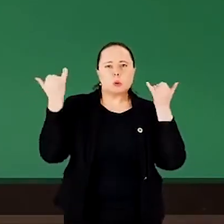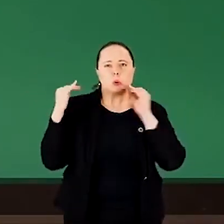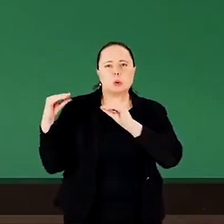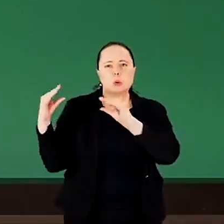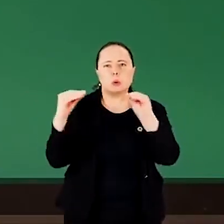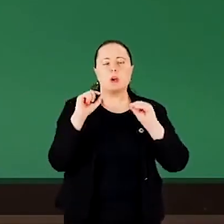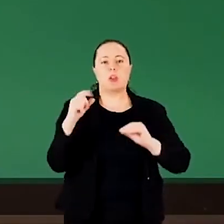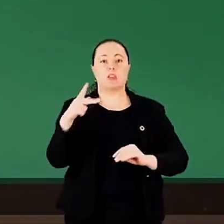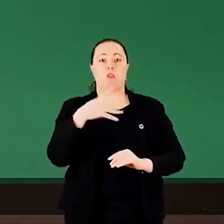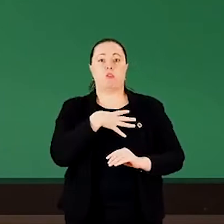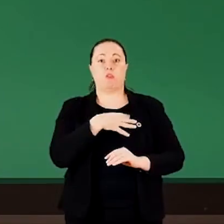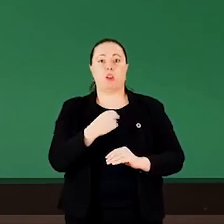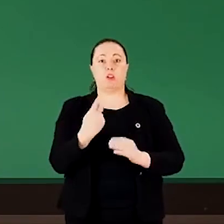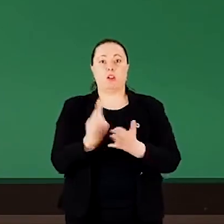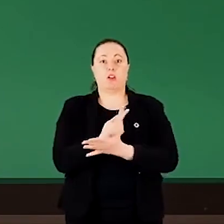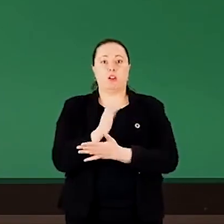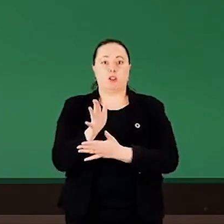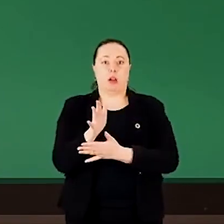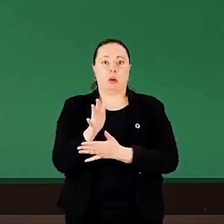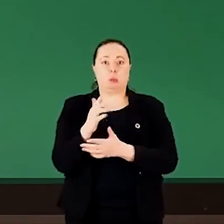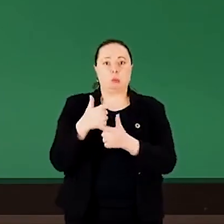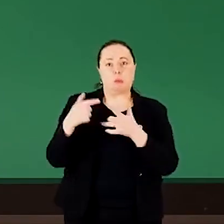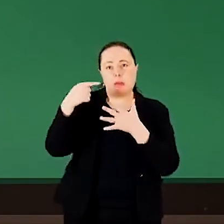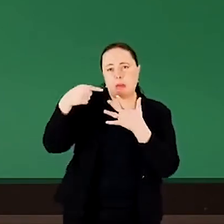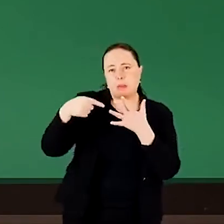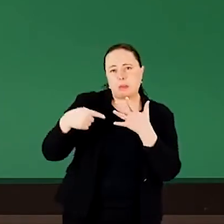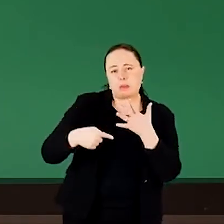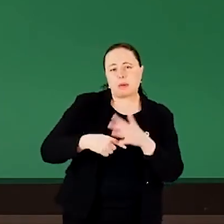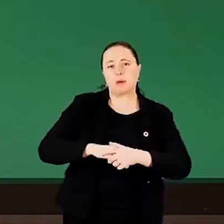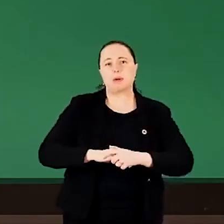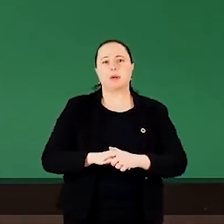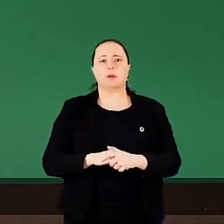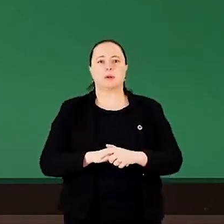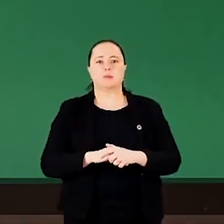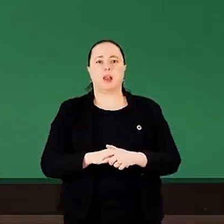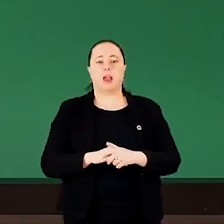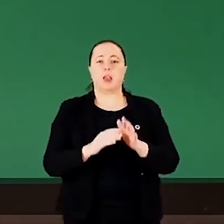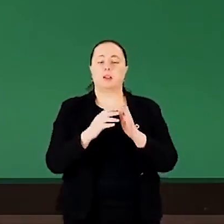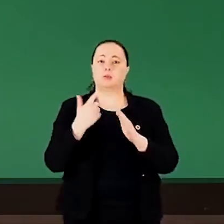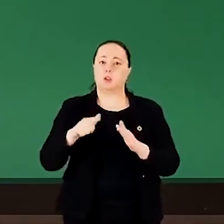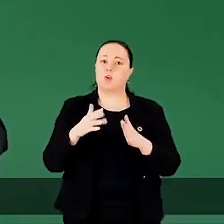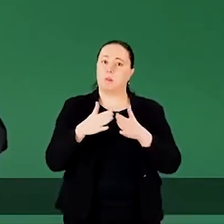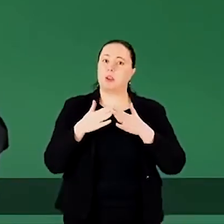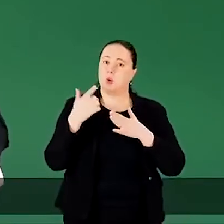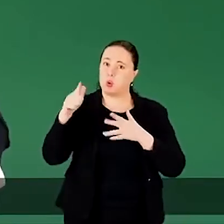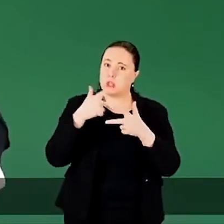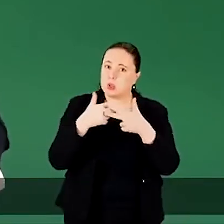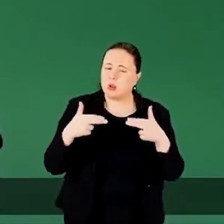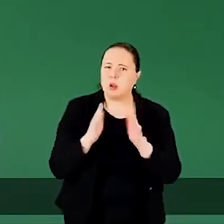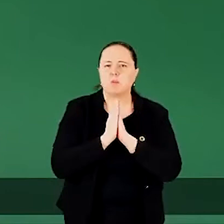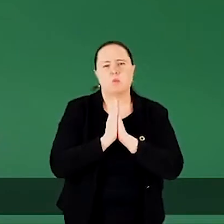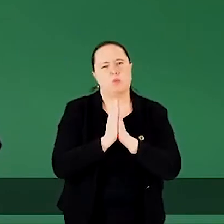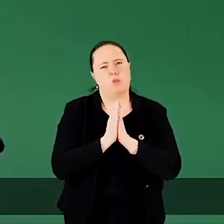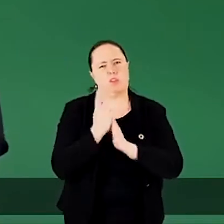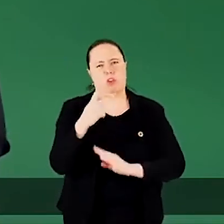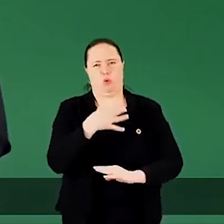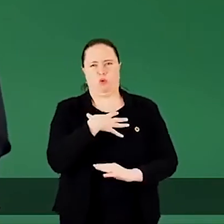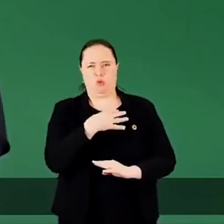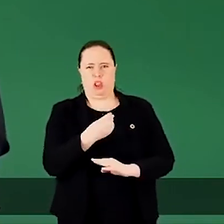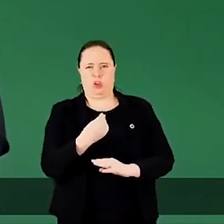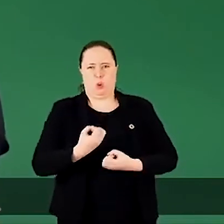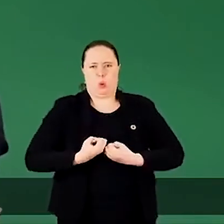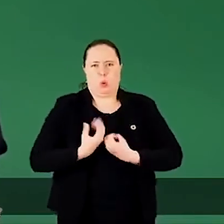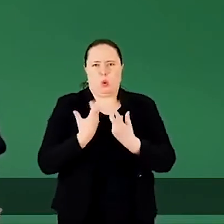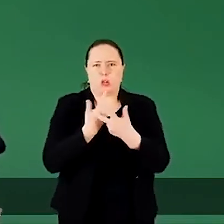de situações em que seus filhos foram expostos. E aí vem um outro pedido. Por favor, quando seu